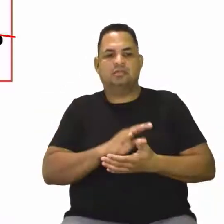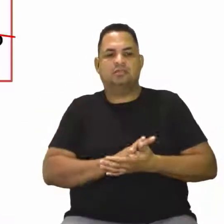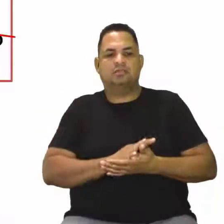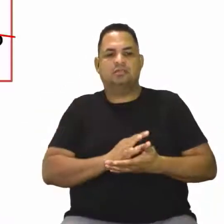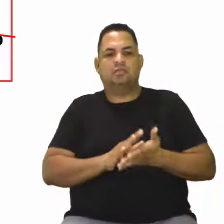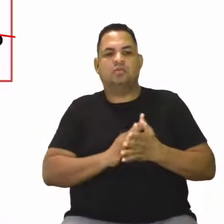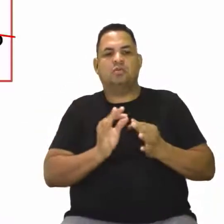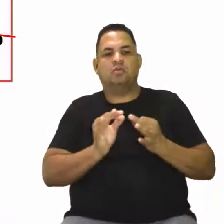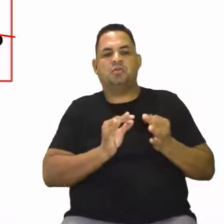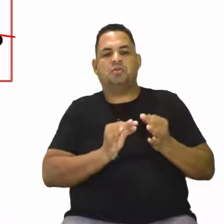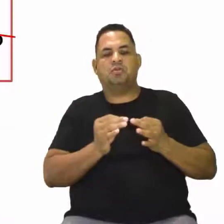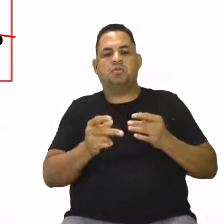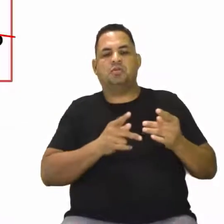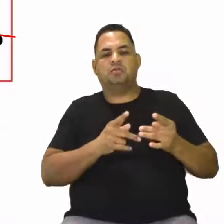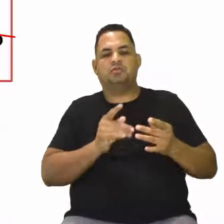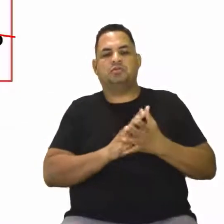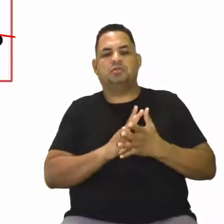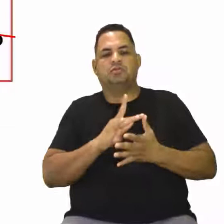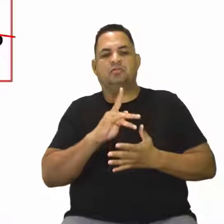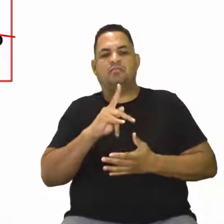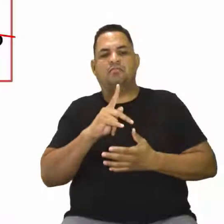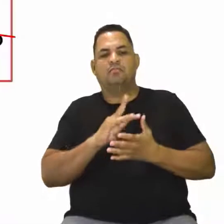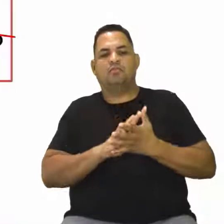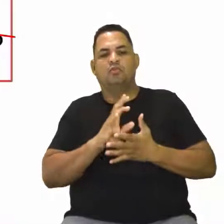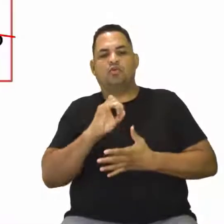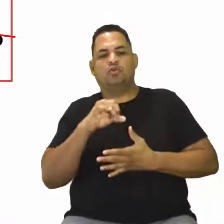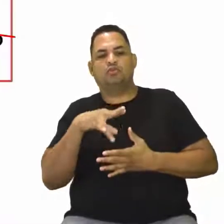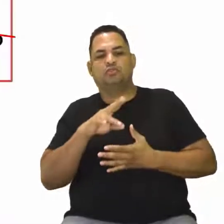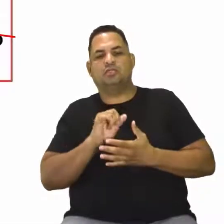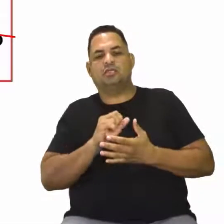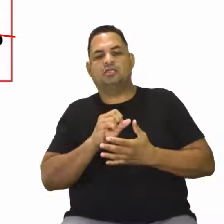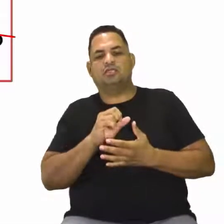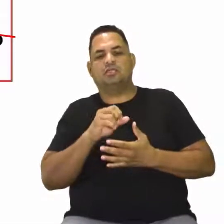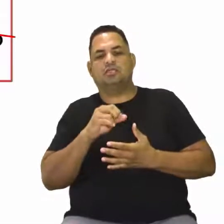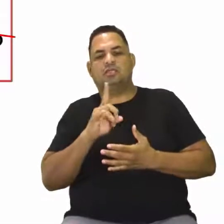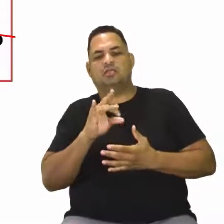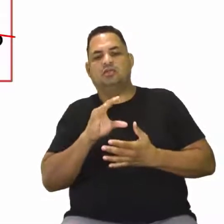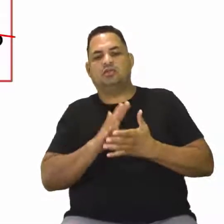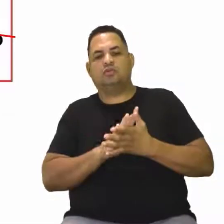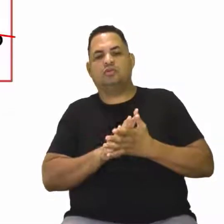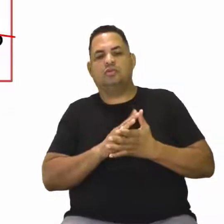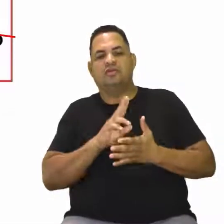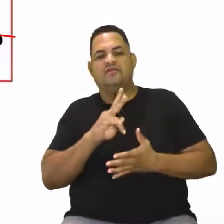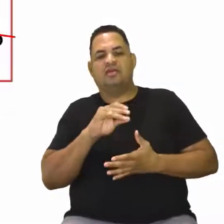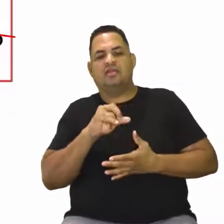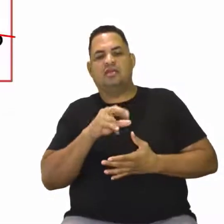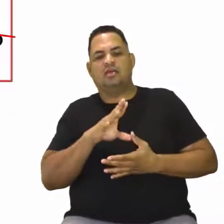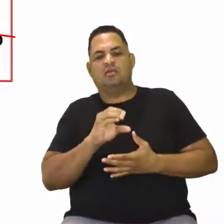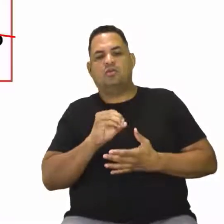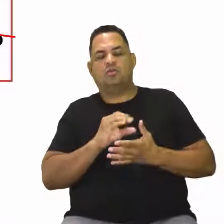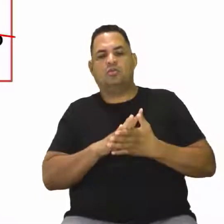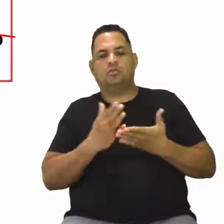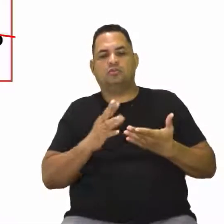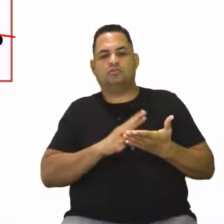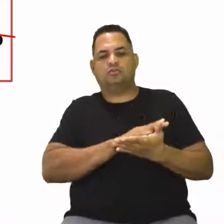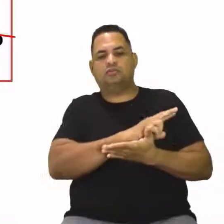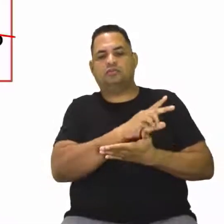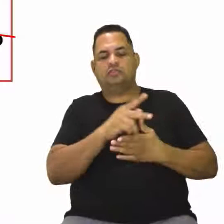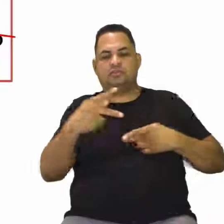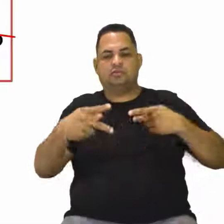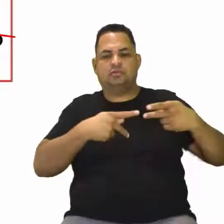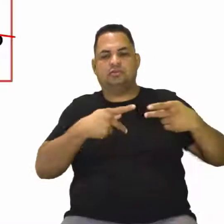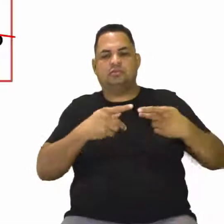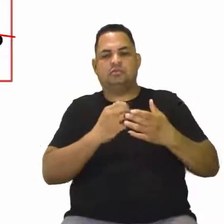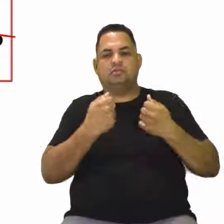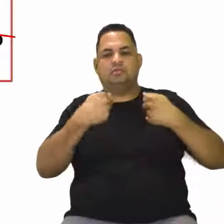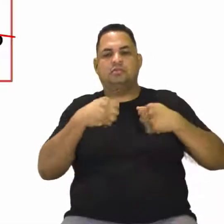Criou o Plano Cruzado, olha aí, criou o Plano Bresce, criou o Plano Verão, para tudo isso,